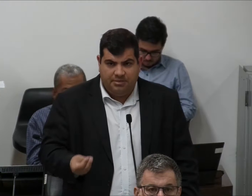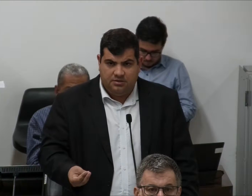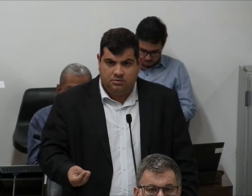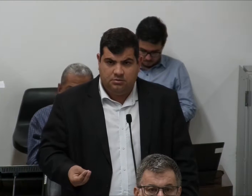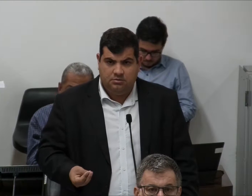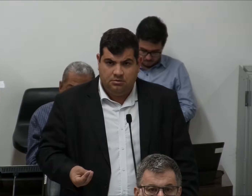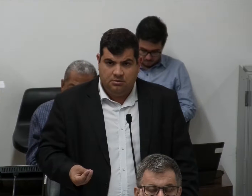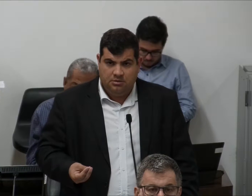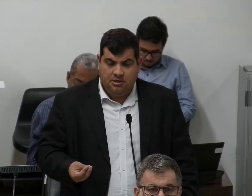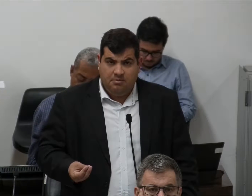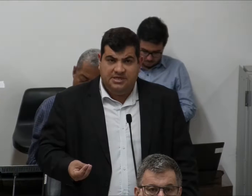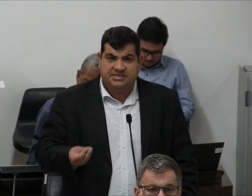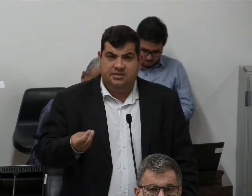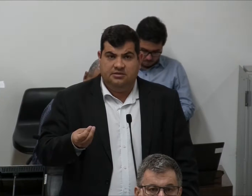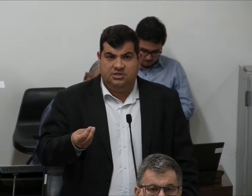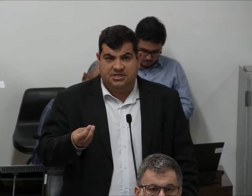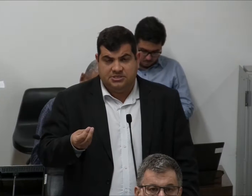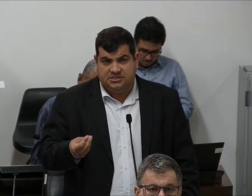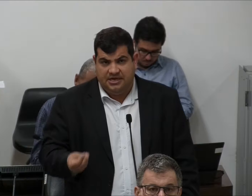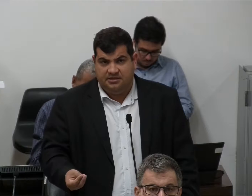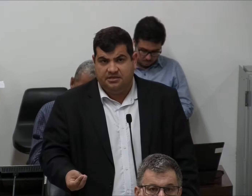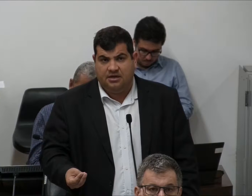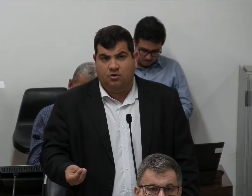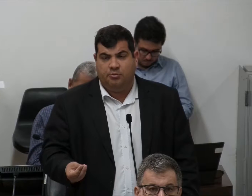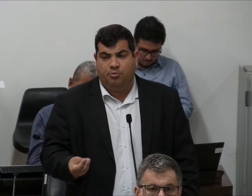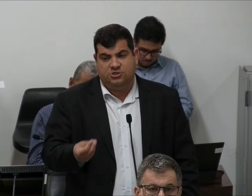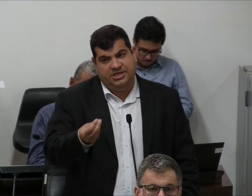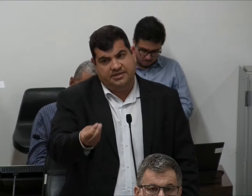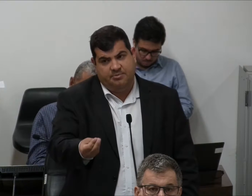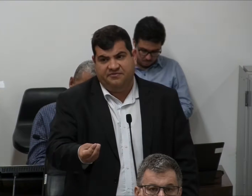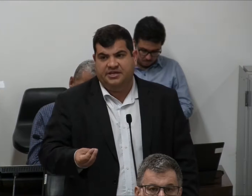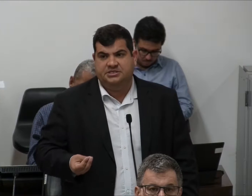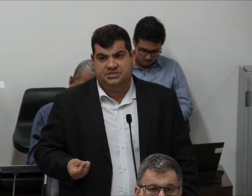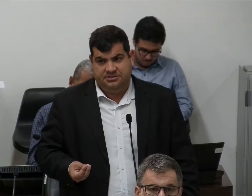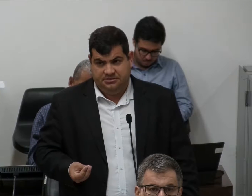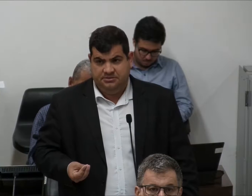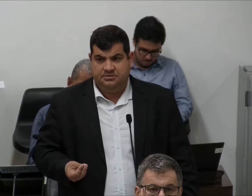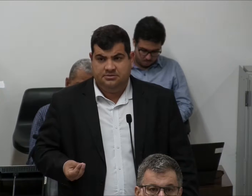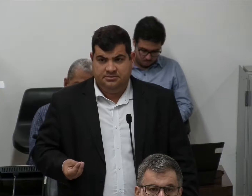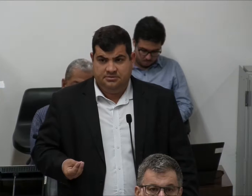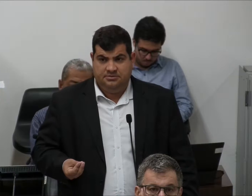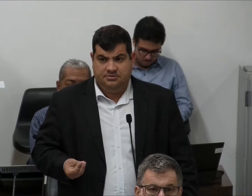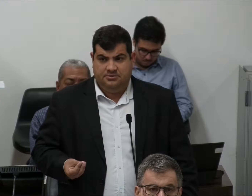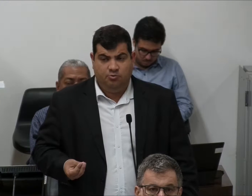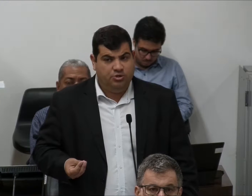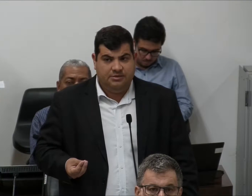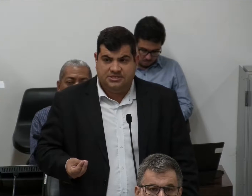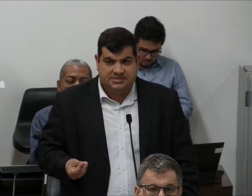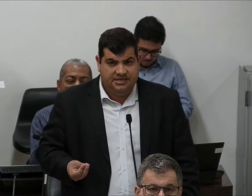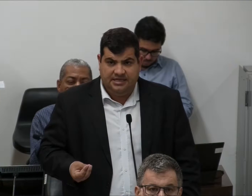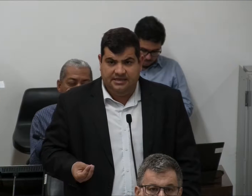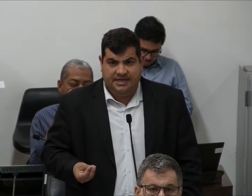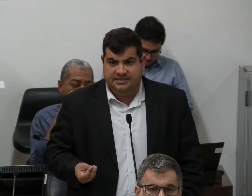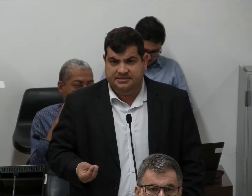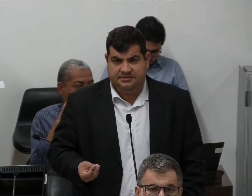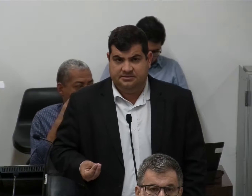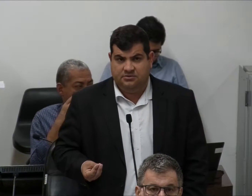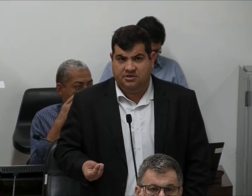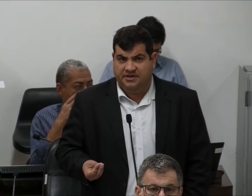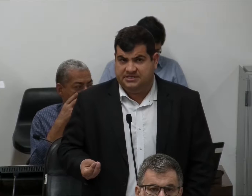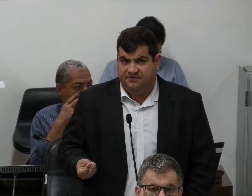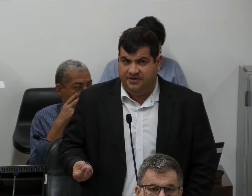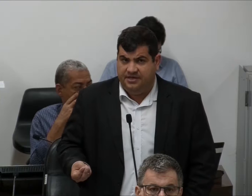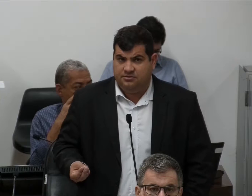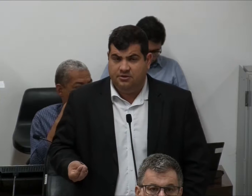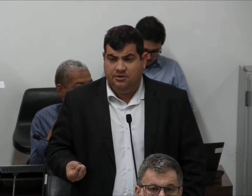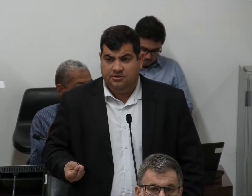esse zoneamento. Mas que nós temos que estar atentos agora para o projeto daqui para frente. Não podemos aceitar nada do